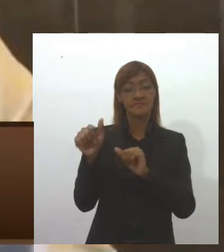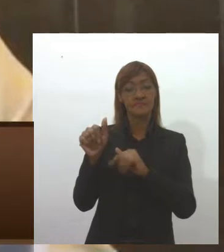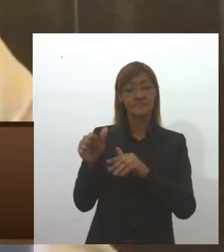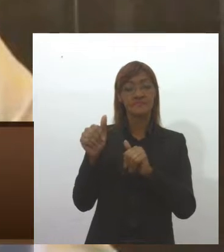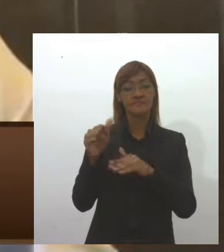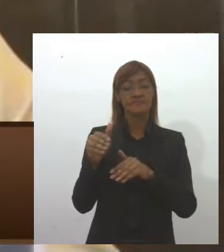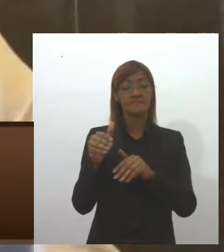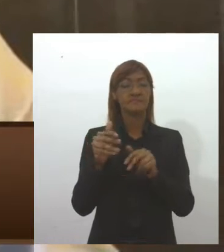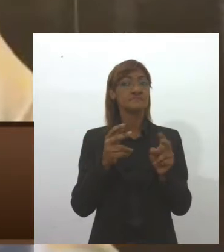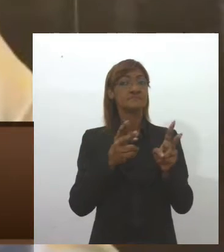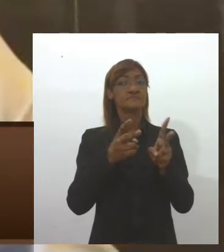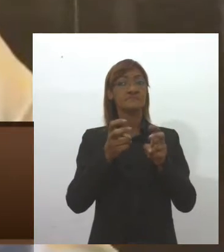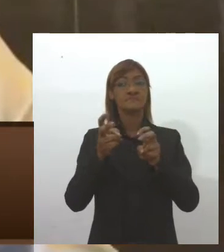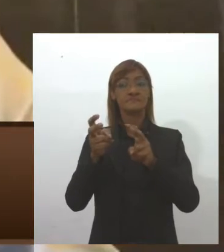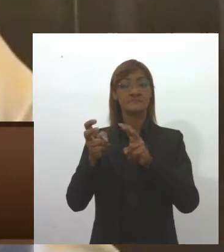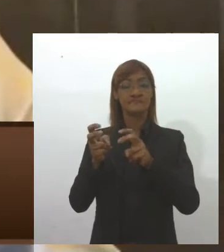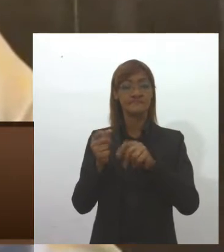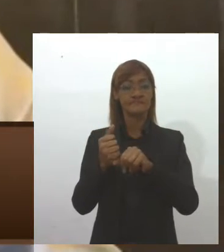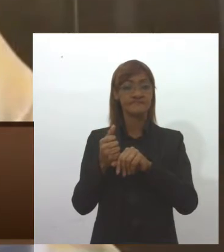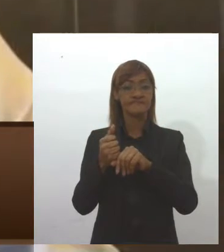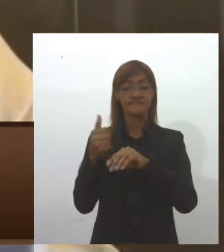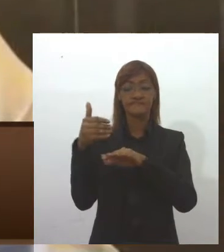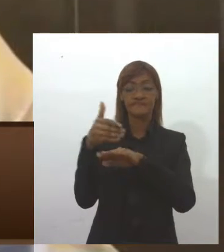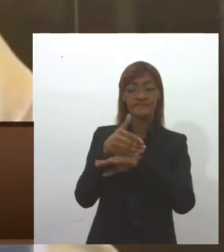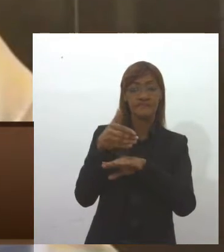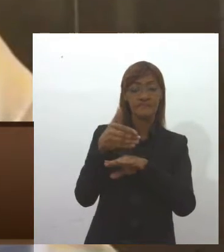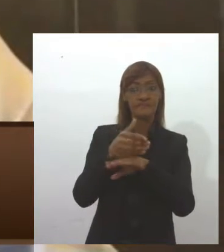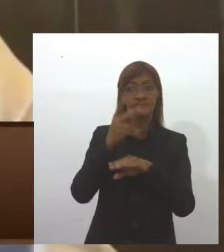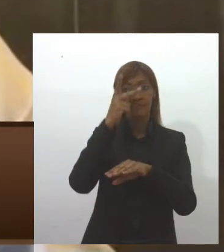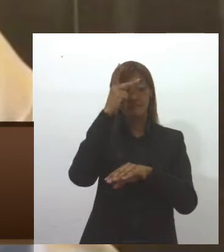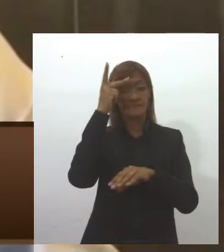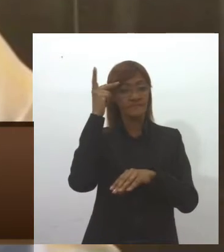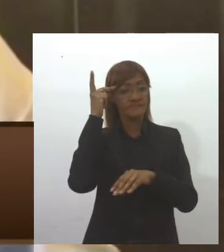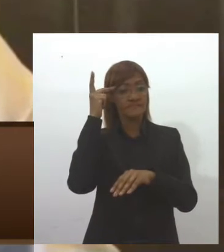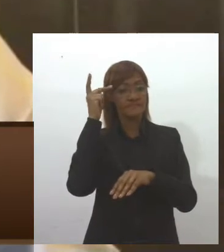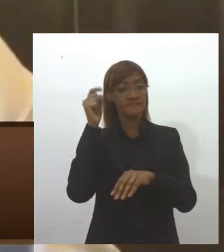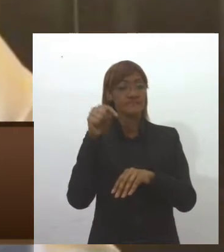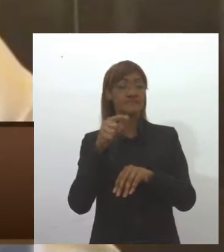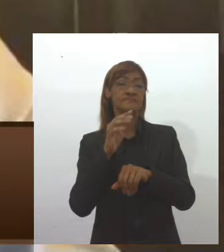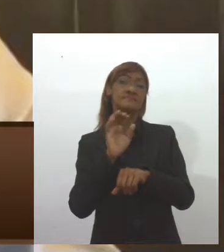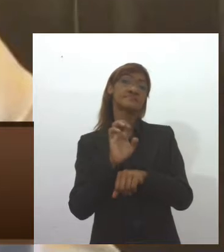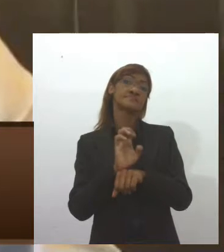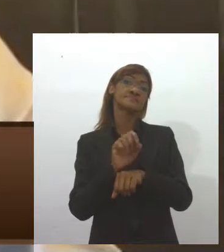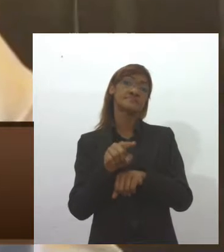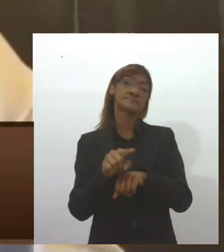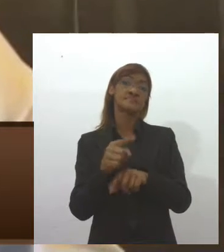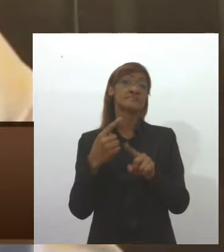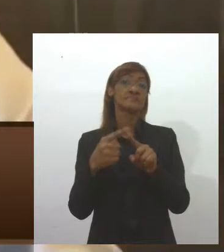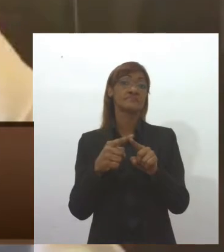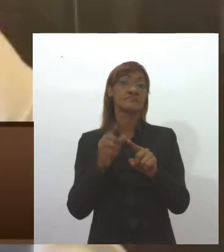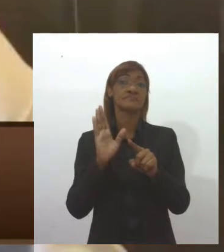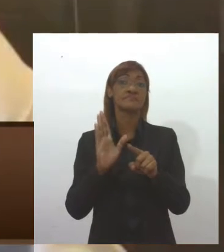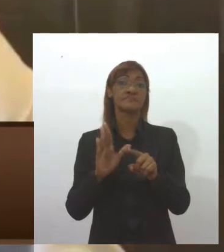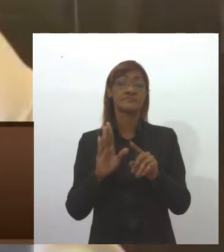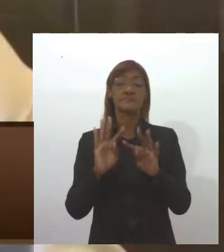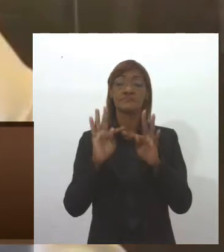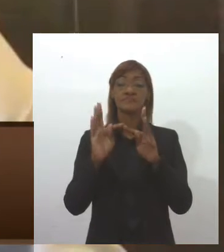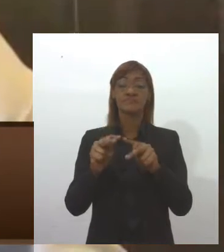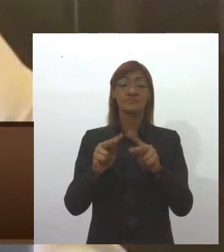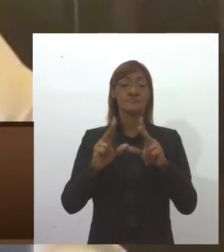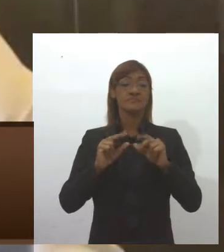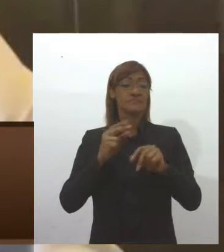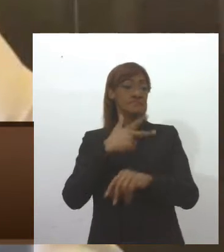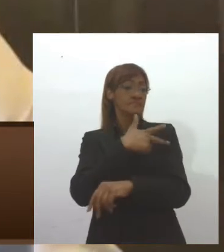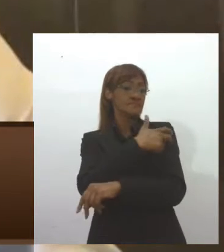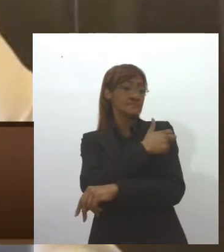ver um movimento maior aqui para o nosso estado, fruto disso, né? Fruto da vacinação. Lá atrás, eu sempre